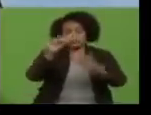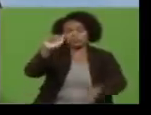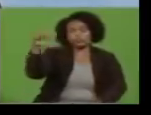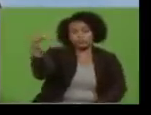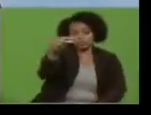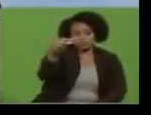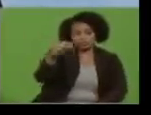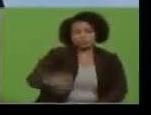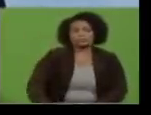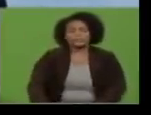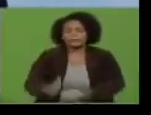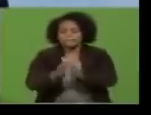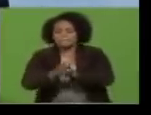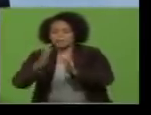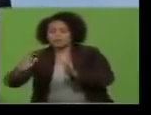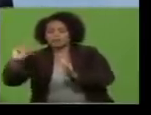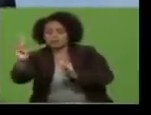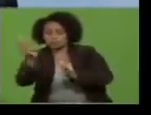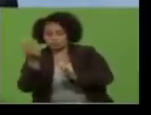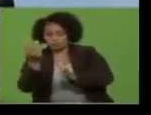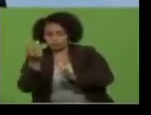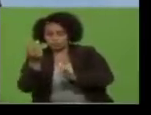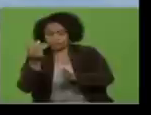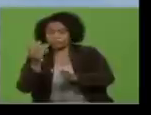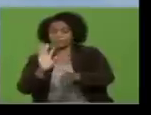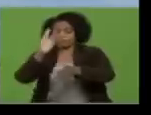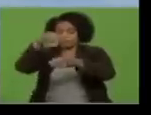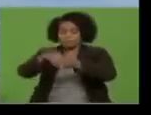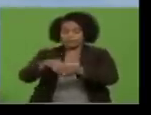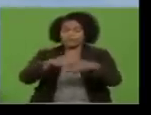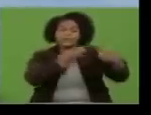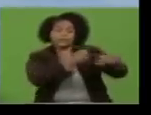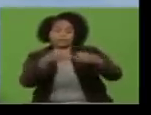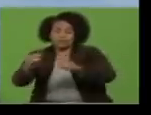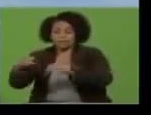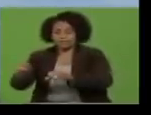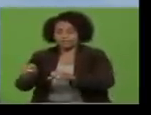Fase 2, em que se incluem as atividades de médio risco.